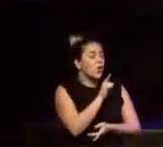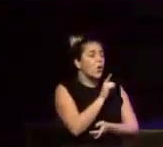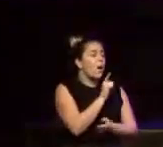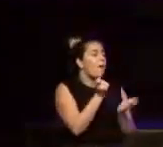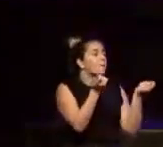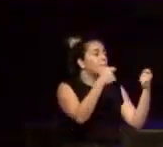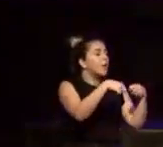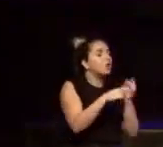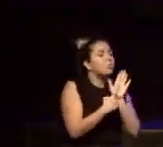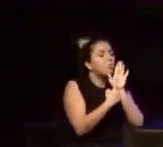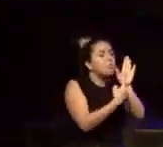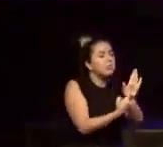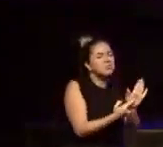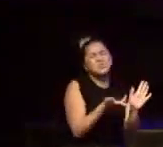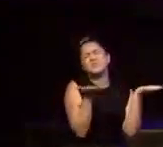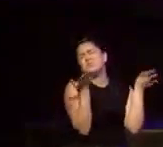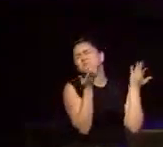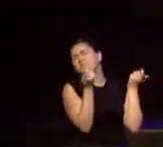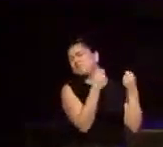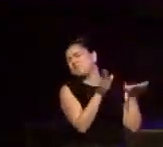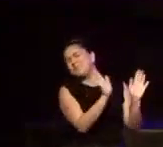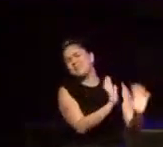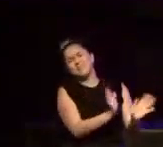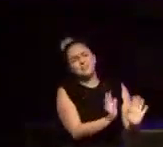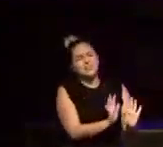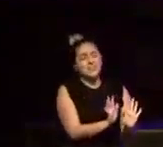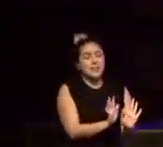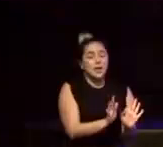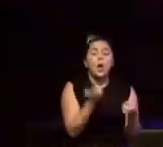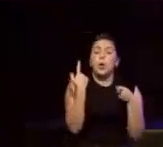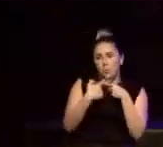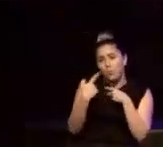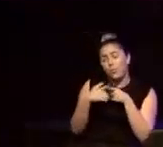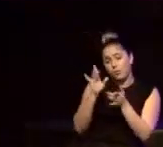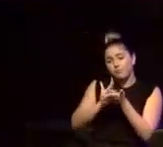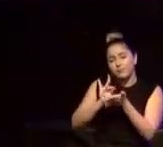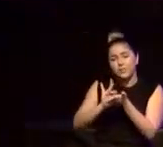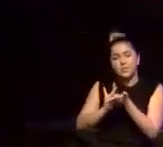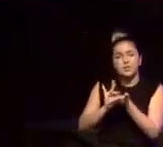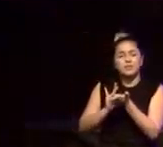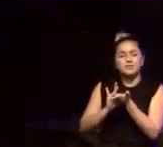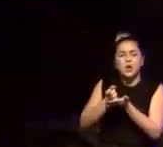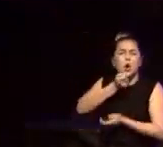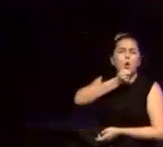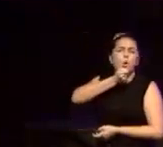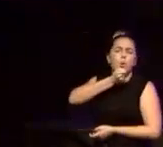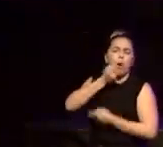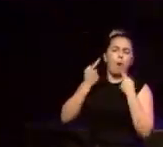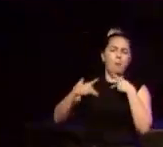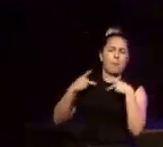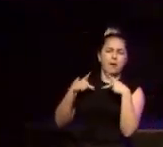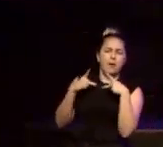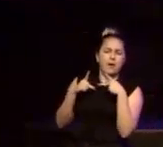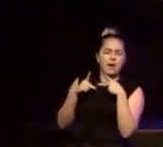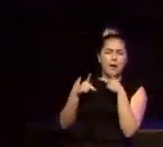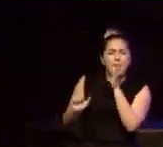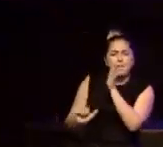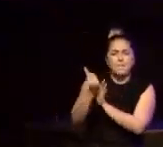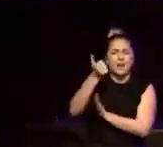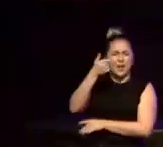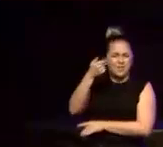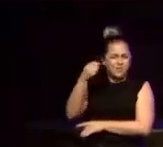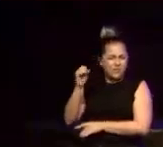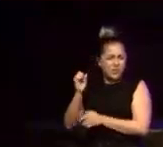pessoas essa impressão de que não precisa. Porque realmente, desde que eu peguei esse microfone pela primeira vez, há 20 anos atrás, nessa